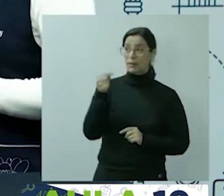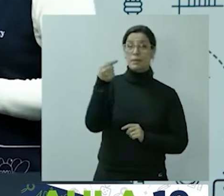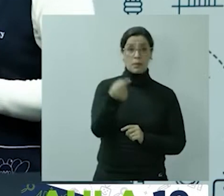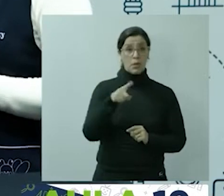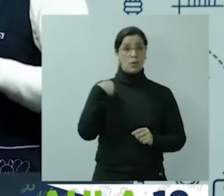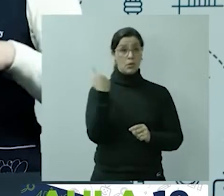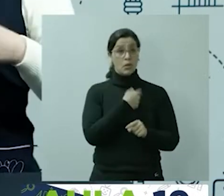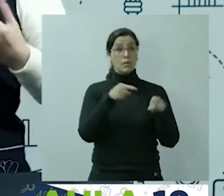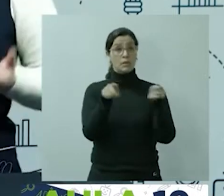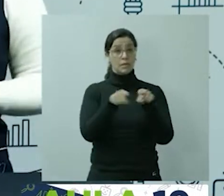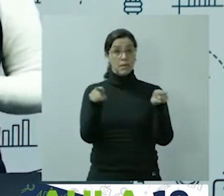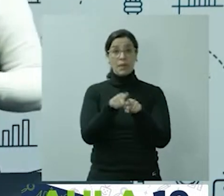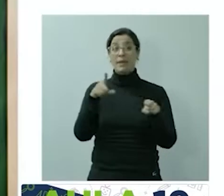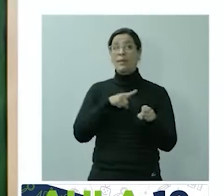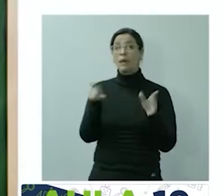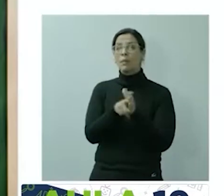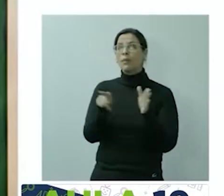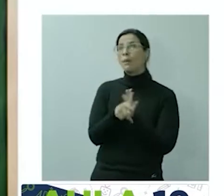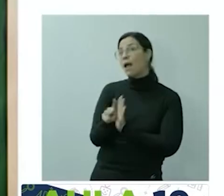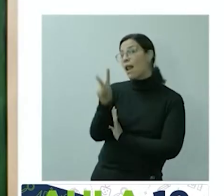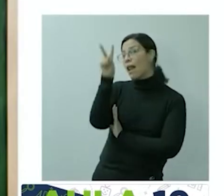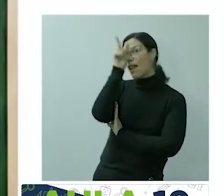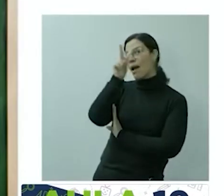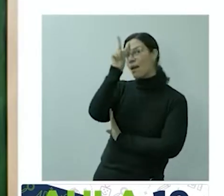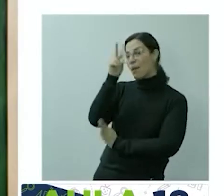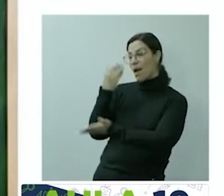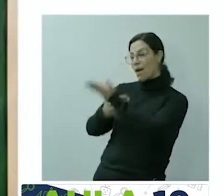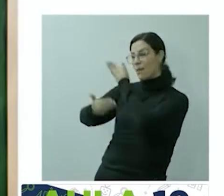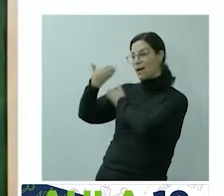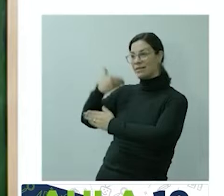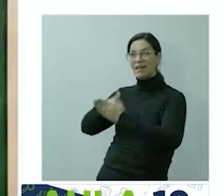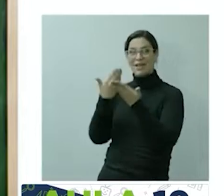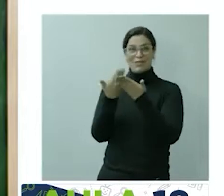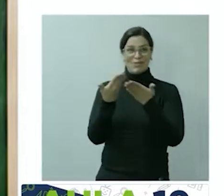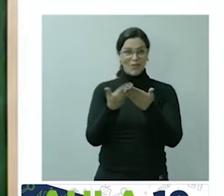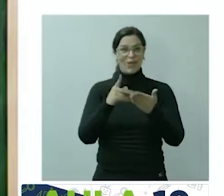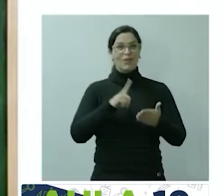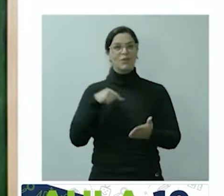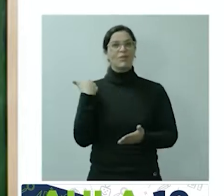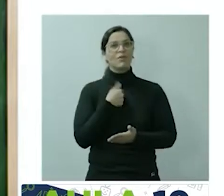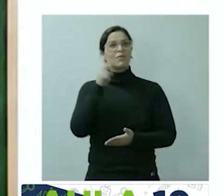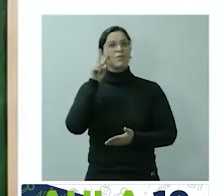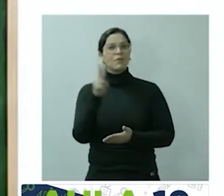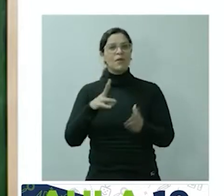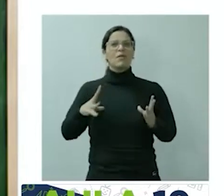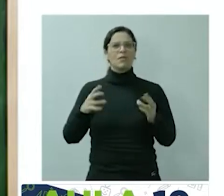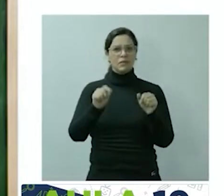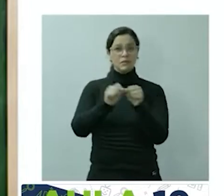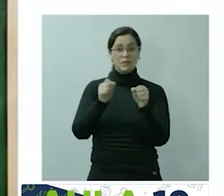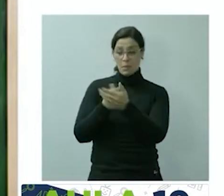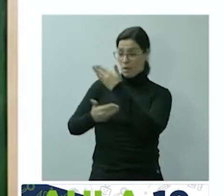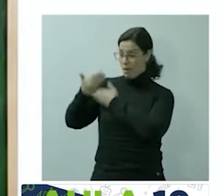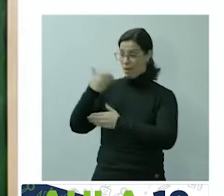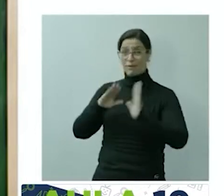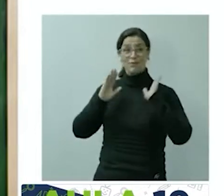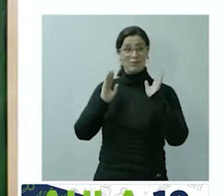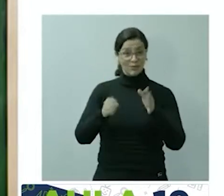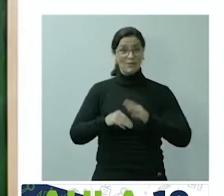Depois, nós teremos o recordando da aula anterior. Vamos ver tudo o que fizemos na aula